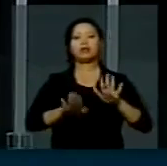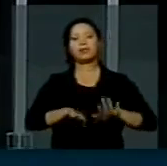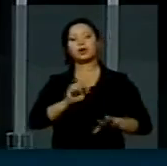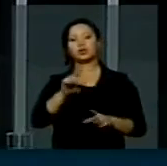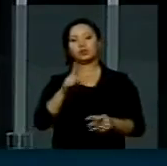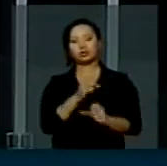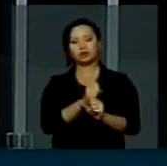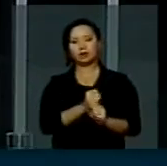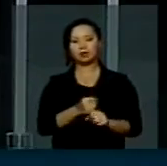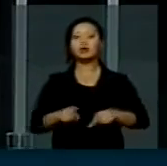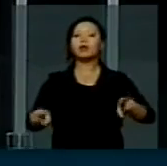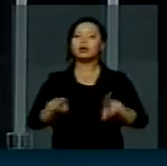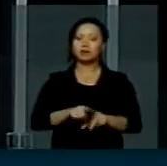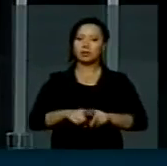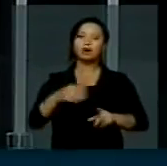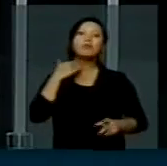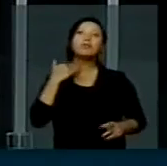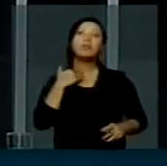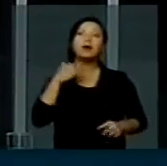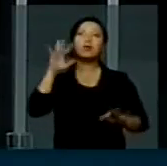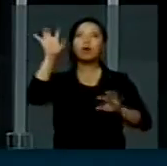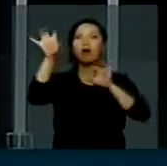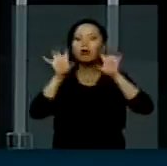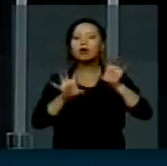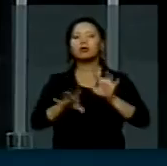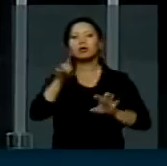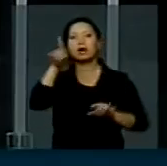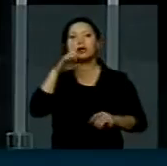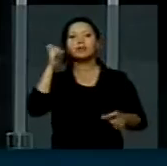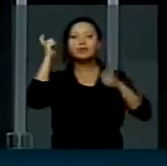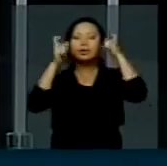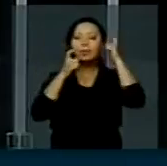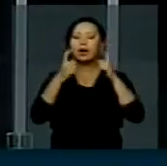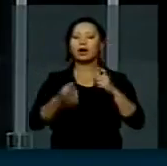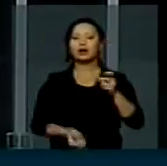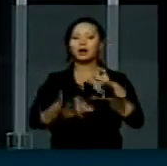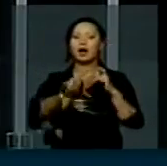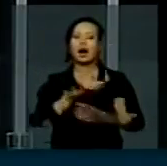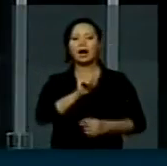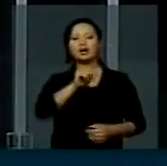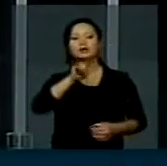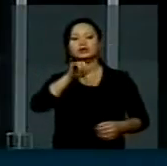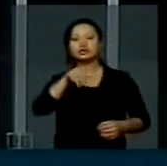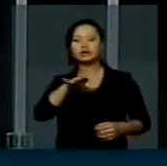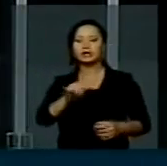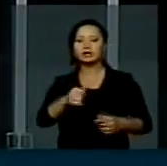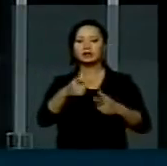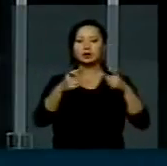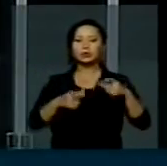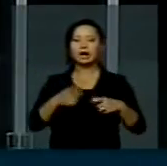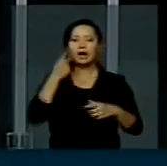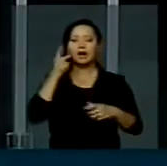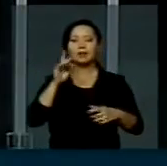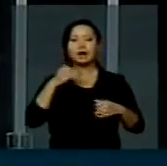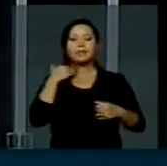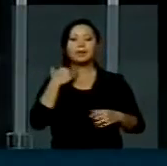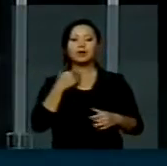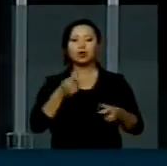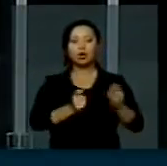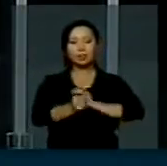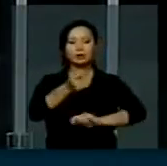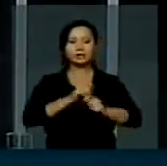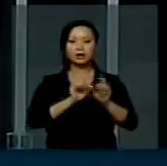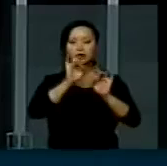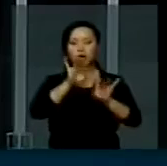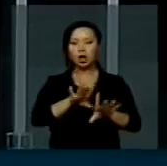bancos regionais, a preocupação de não servir apenas de agência bancária comercial, mas ter um